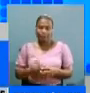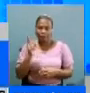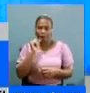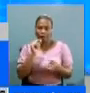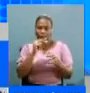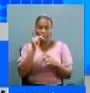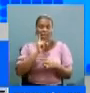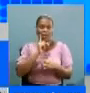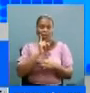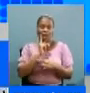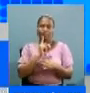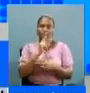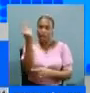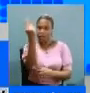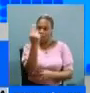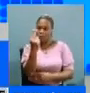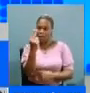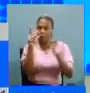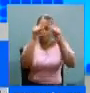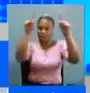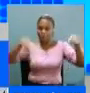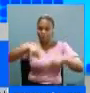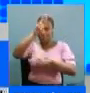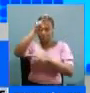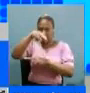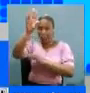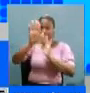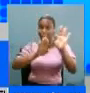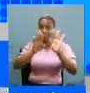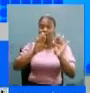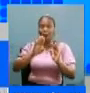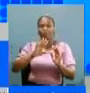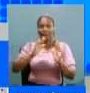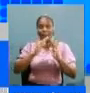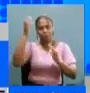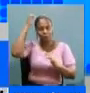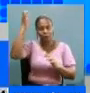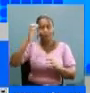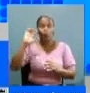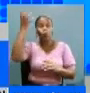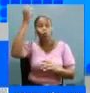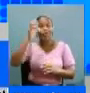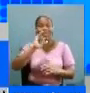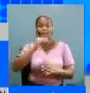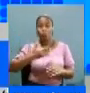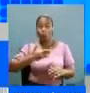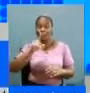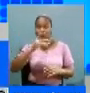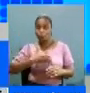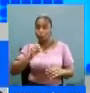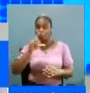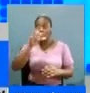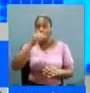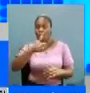Artista plástica Sofia Semedo tem patente no Palácio da Cultura Ilha do Lobo, na Praia. Uma exposição de pintura inspirada nas mulheres